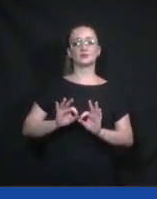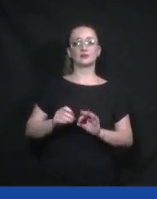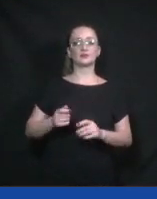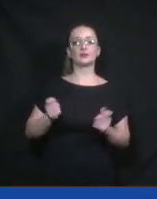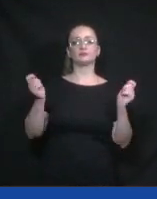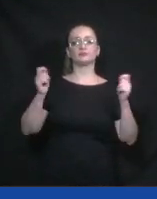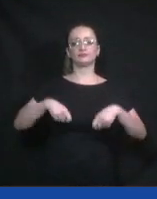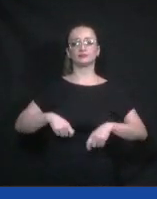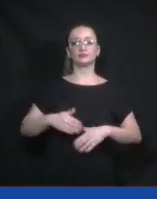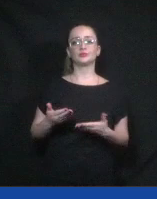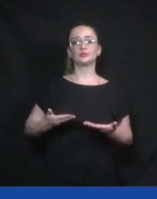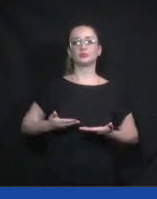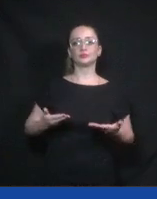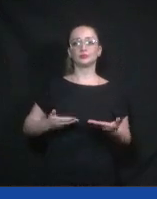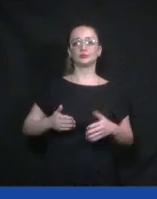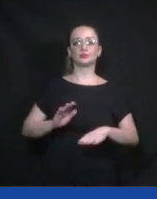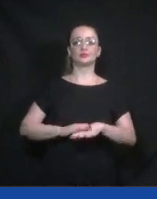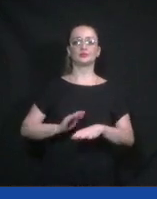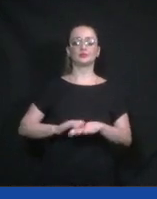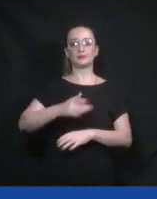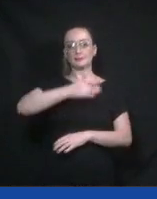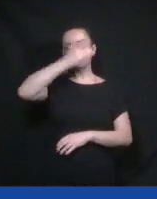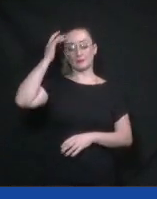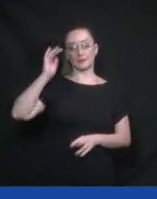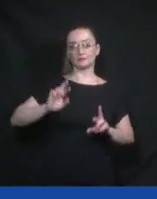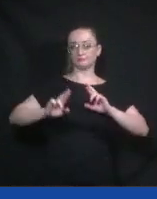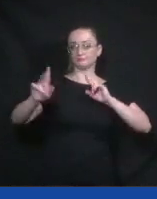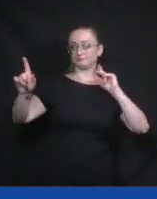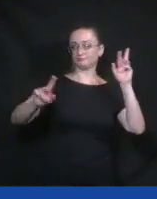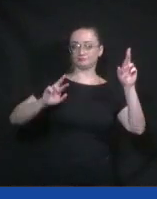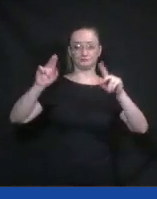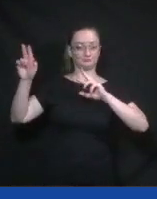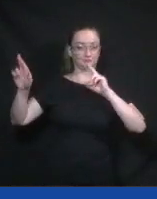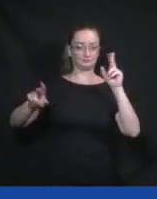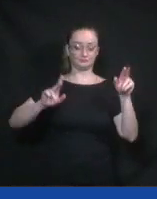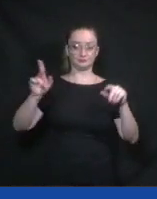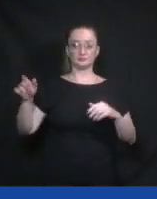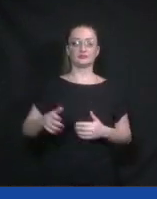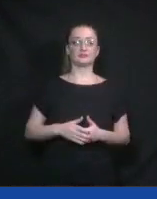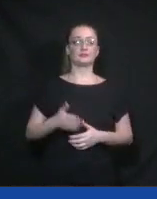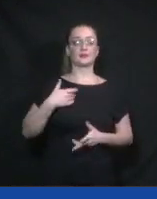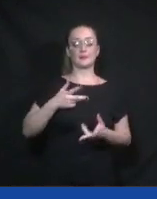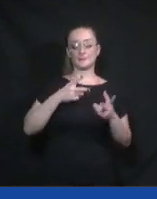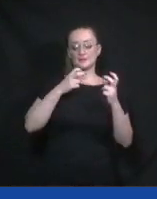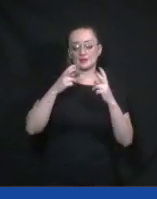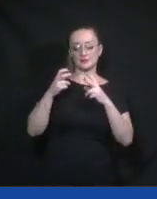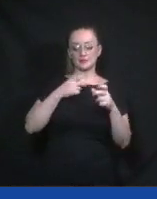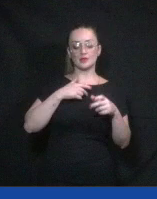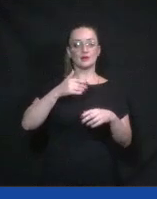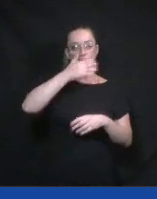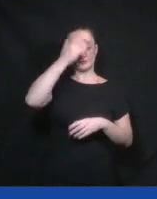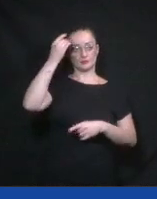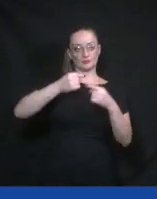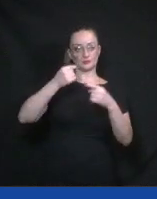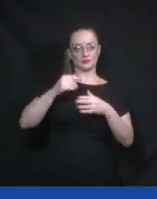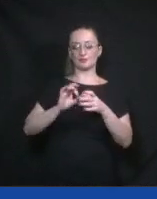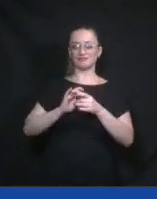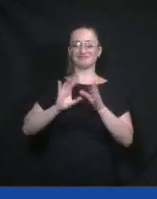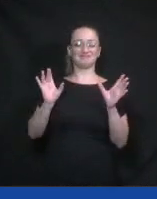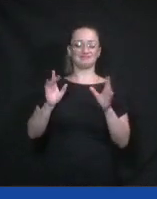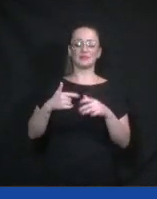permite hoje Ltda com pessoas muito distintas e de ver como políticos abrem mão de muitas coisas